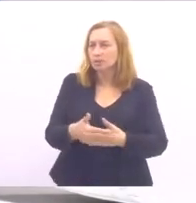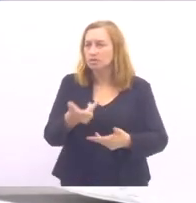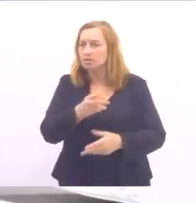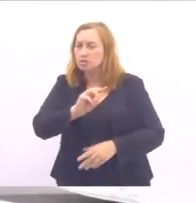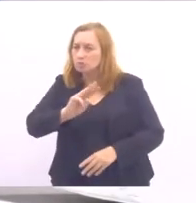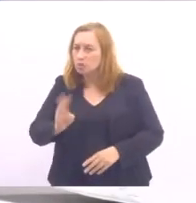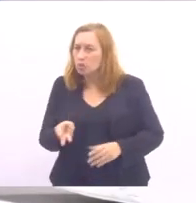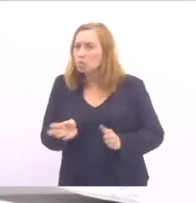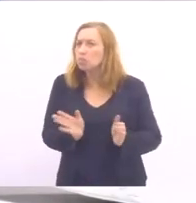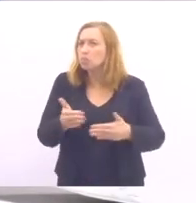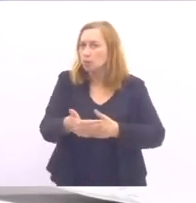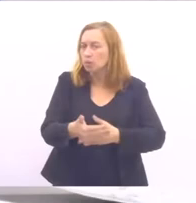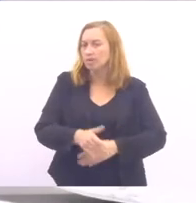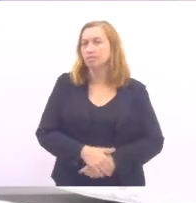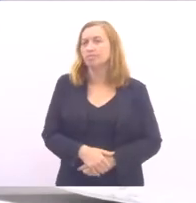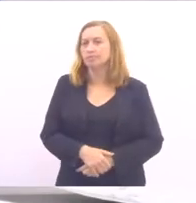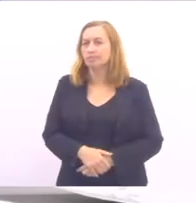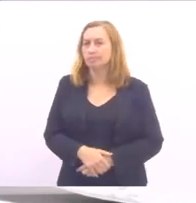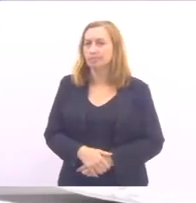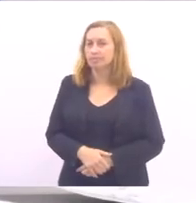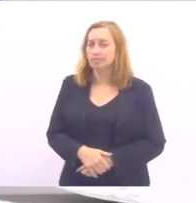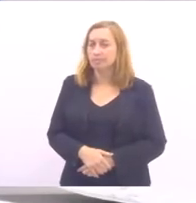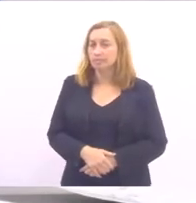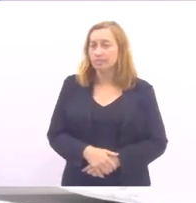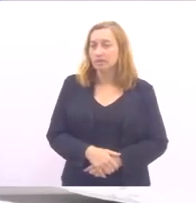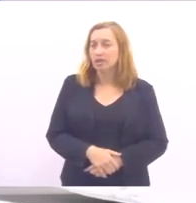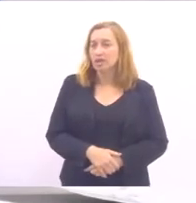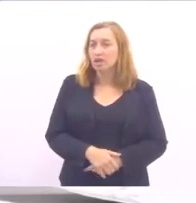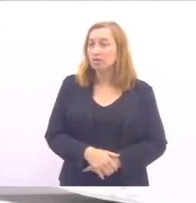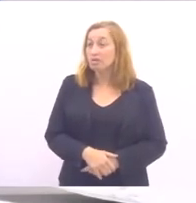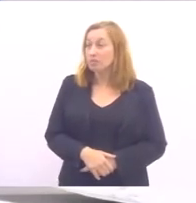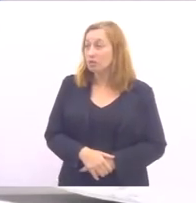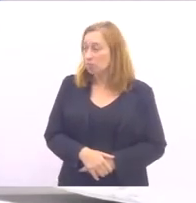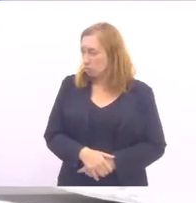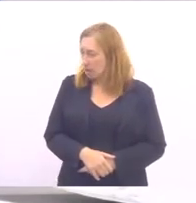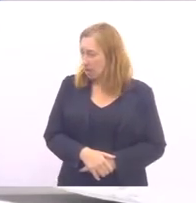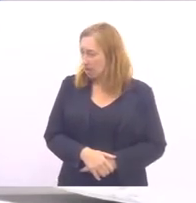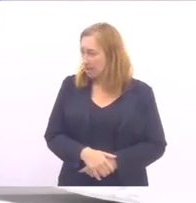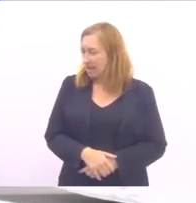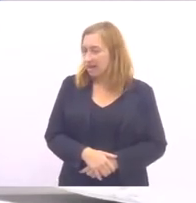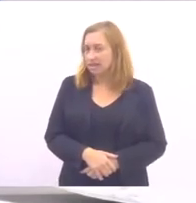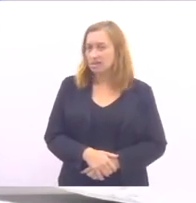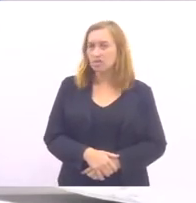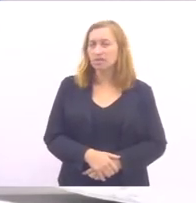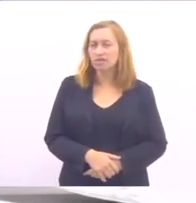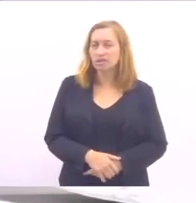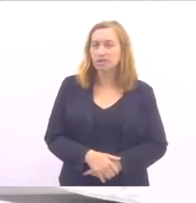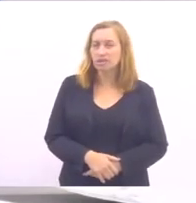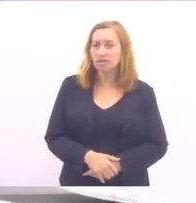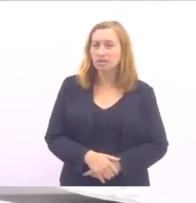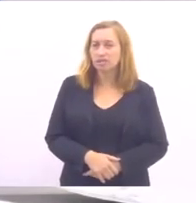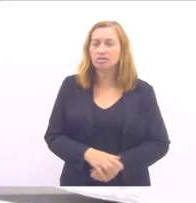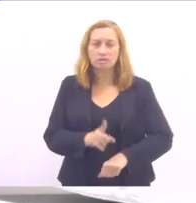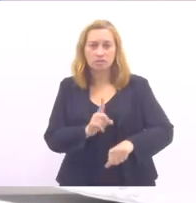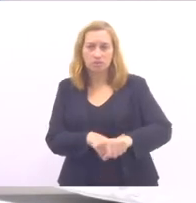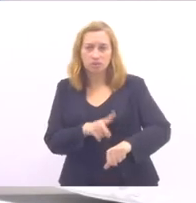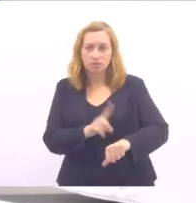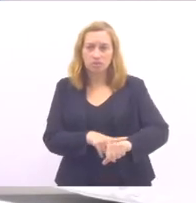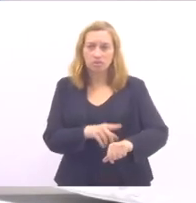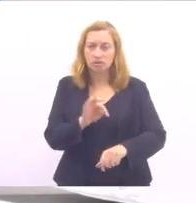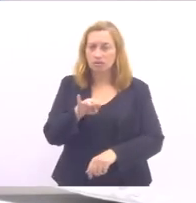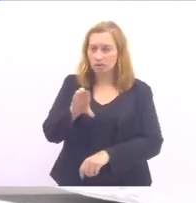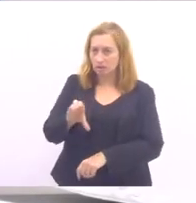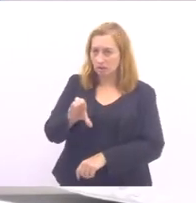milhões de embalagens, né? A minha pergunta concreta é essa, doutora Patrícia. Não está na hora de fazer um TAC